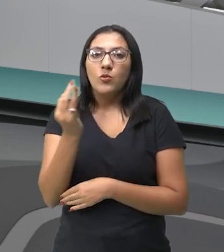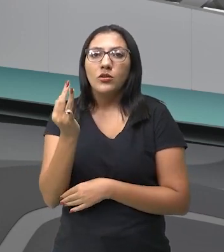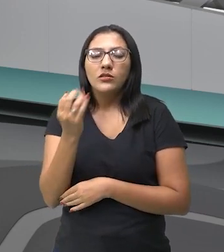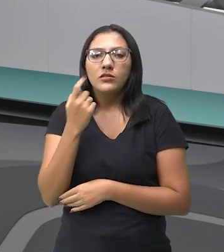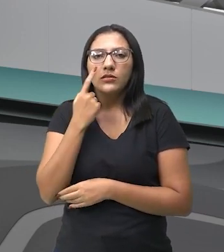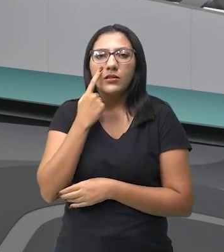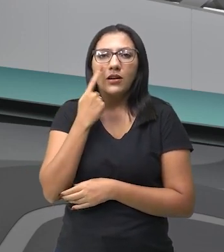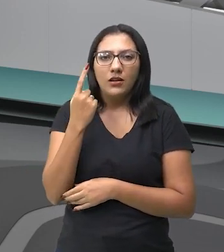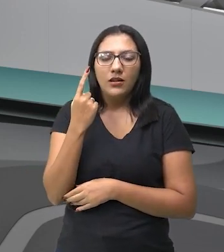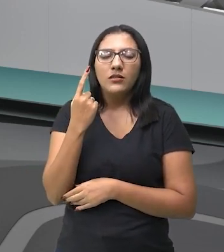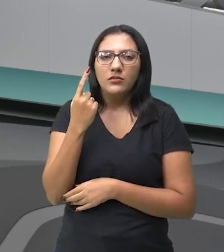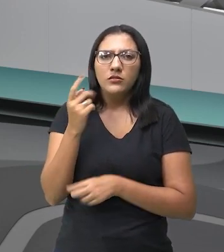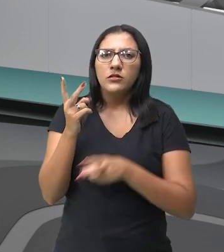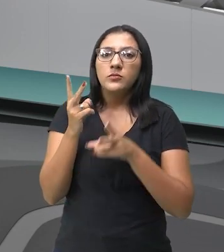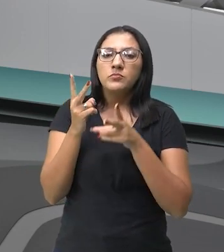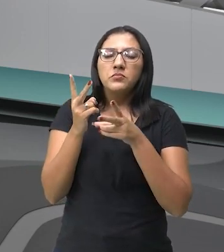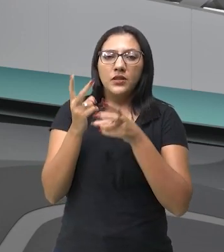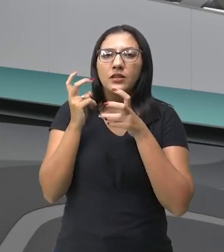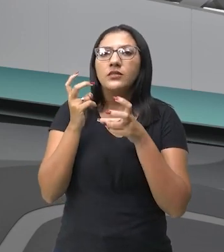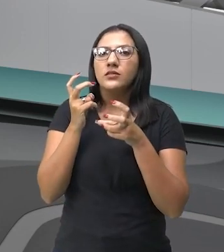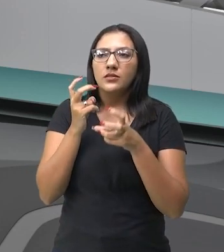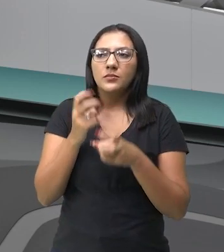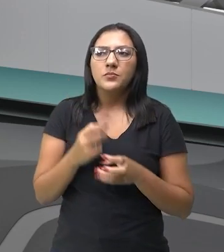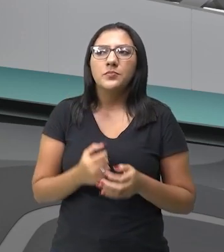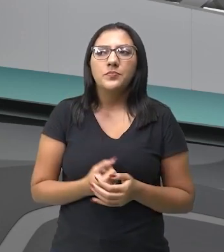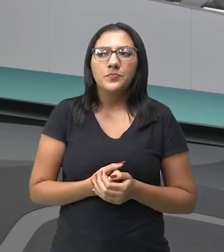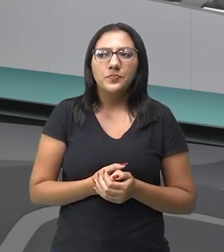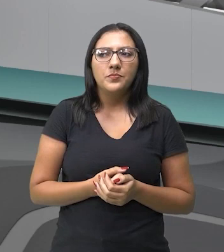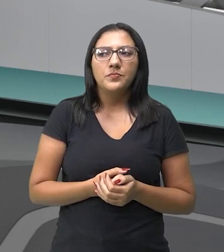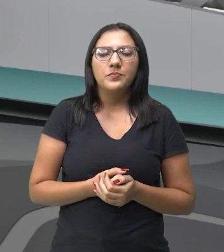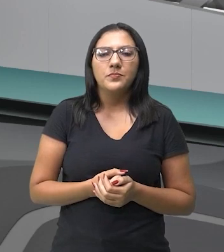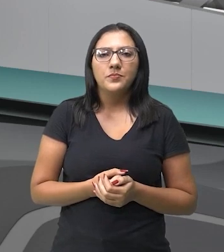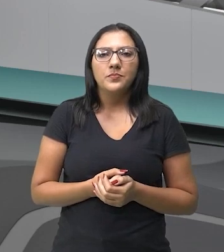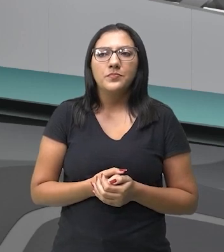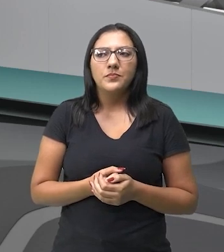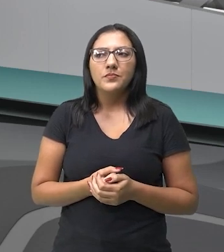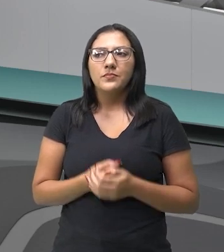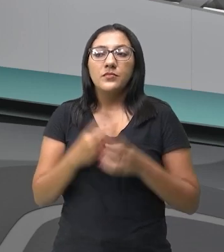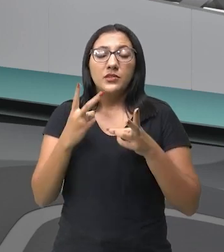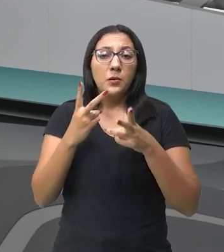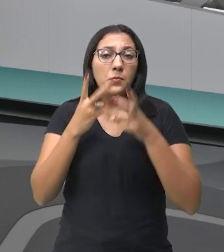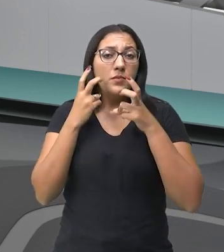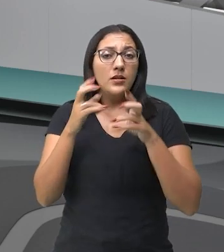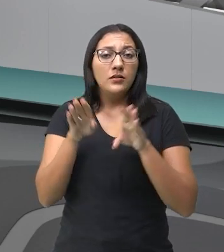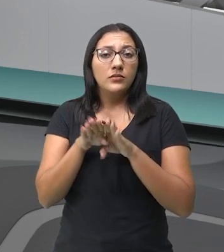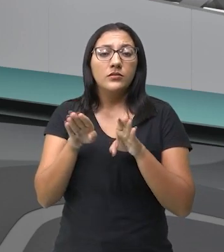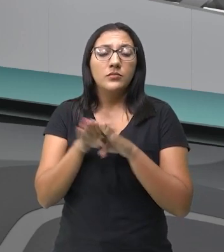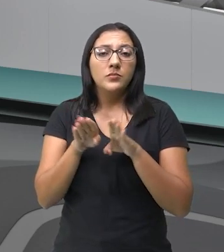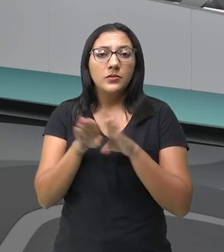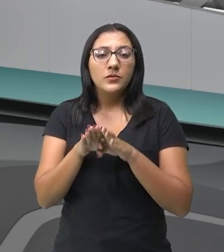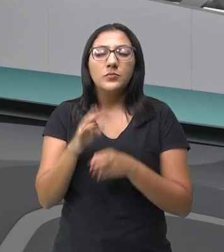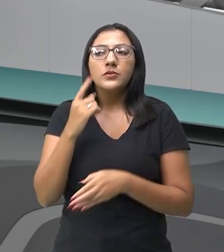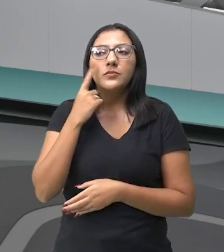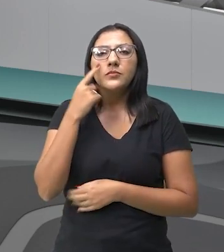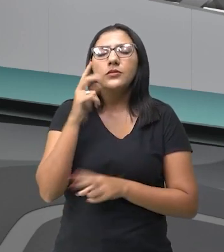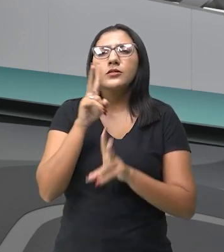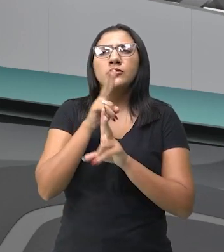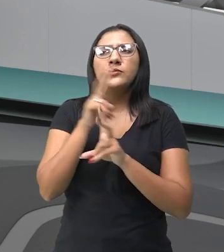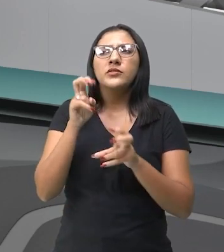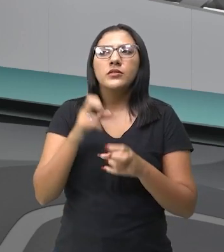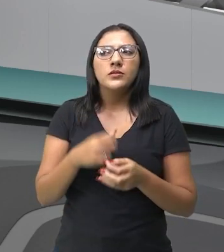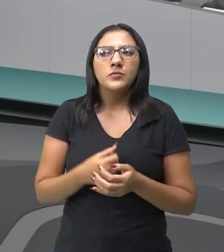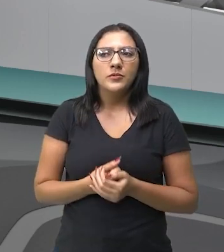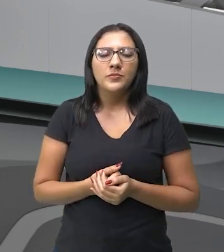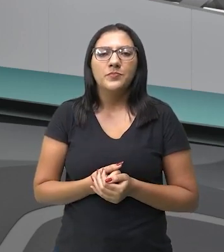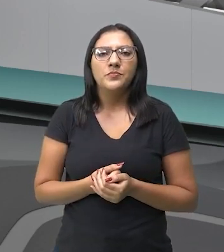sobre, desse total, olhem aí, desse total, cerca de 1,2 milhão